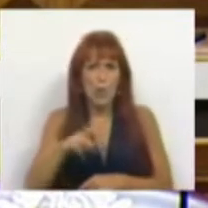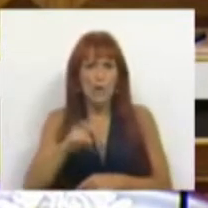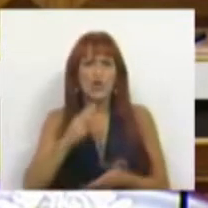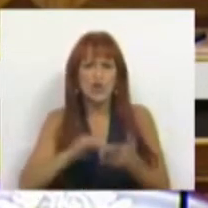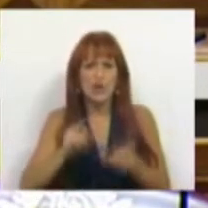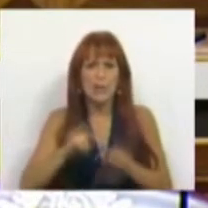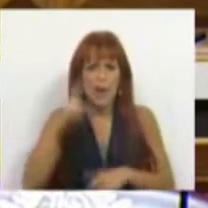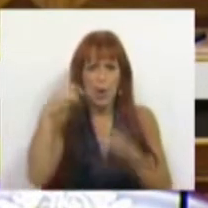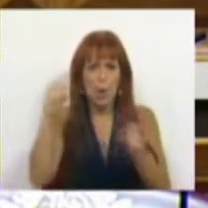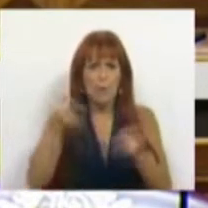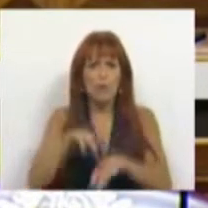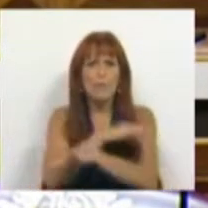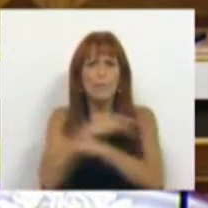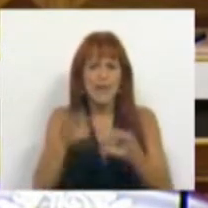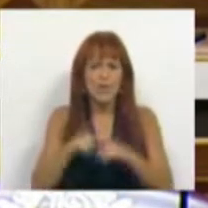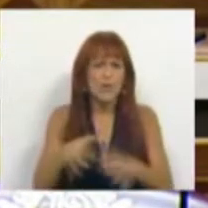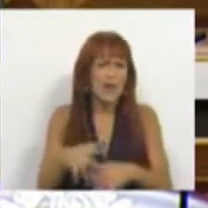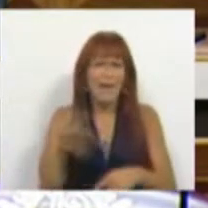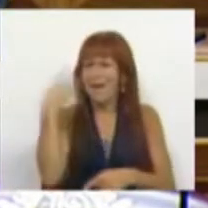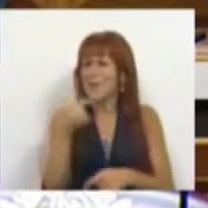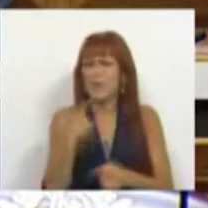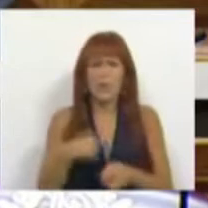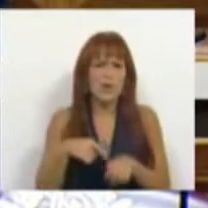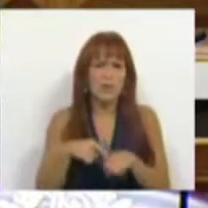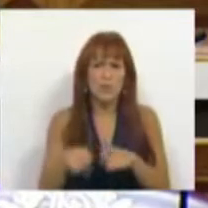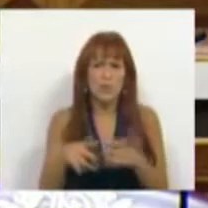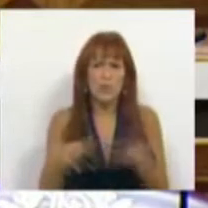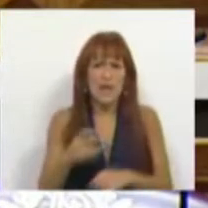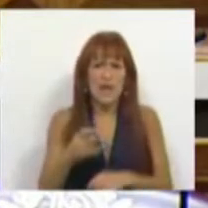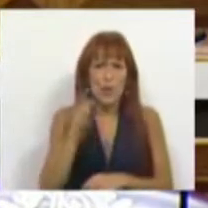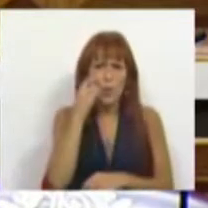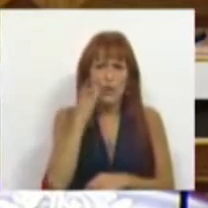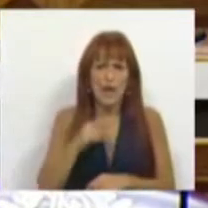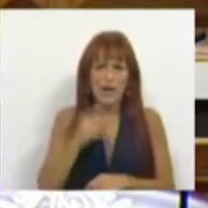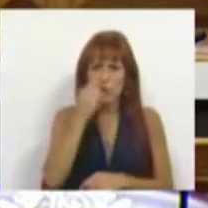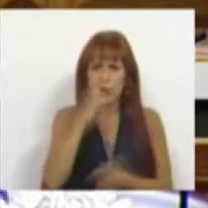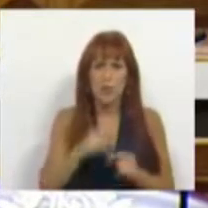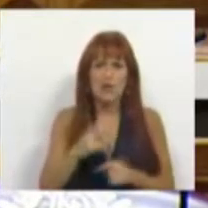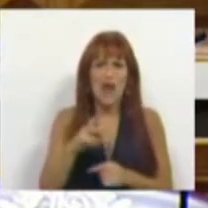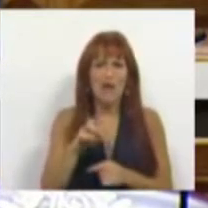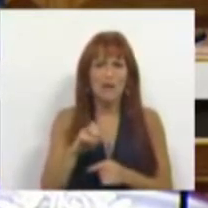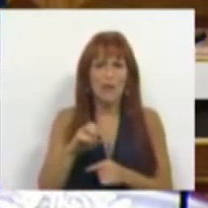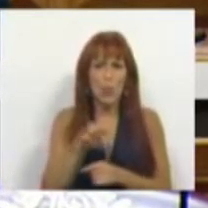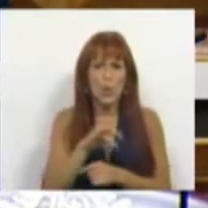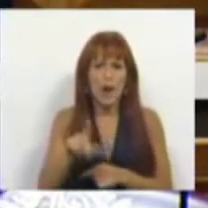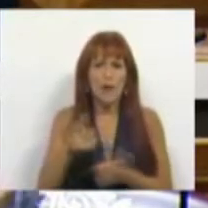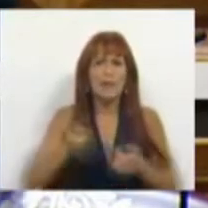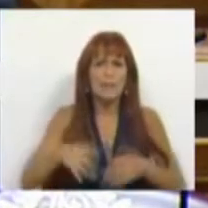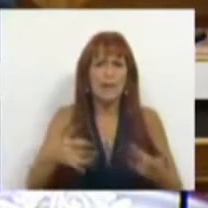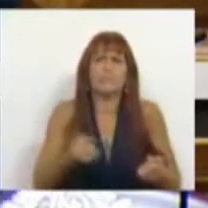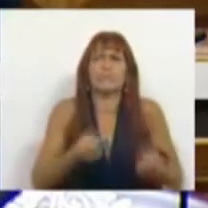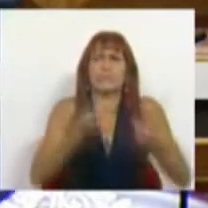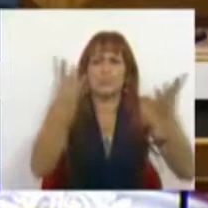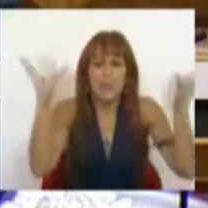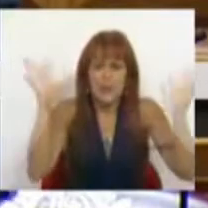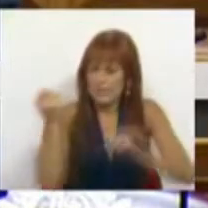também Lobo Antunes, o médico, grandes figuras da nossa política, como António Guterres, Durão Barroso, Álvaro Cunhal, também, enfim, e